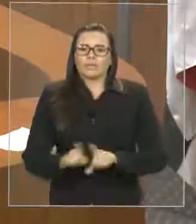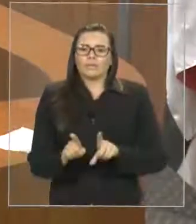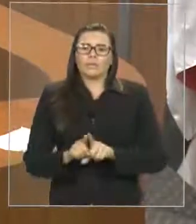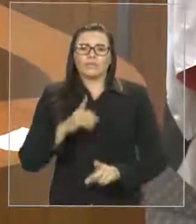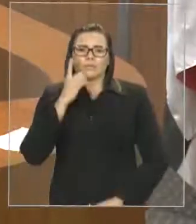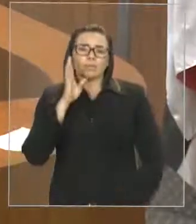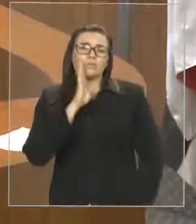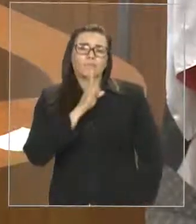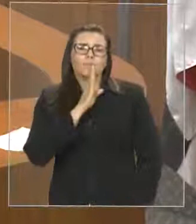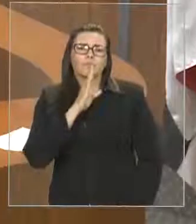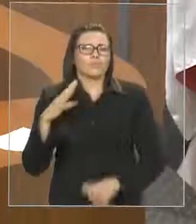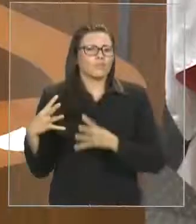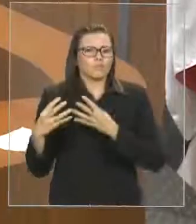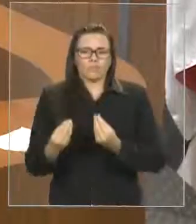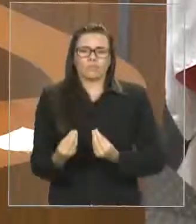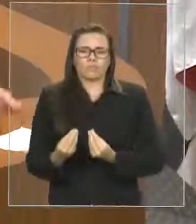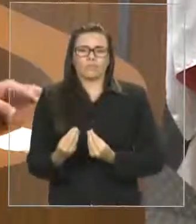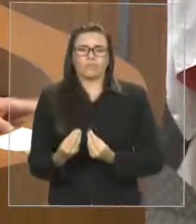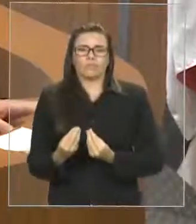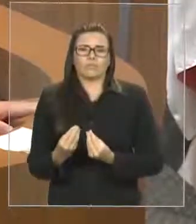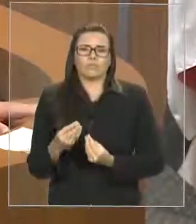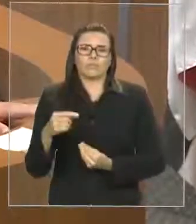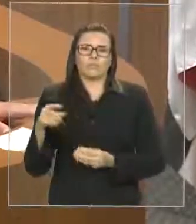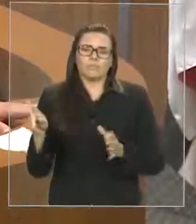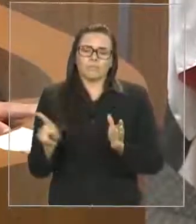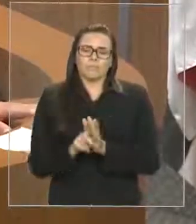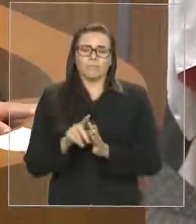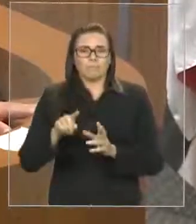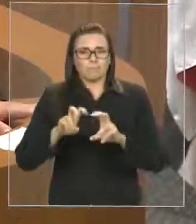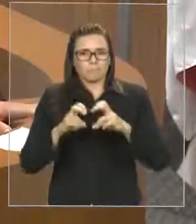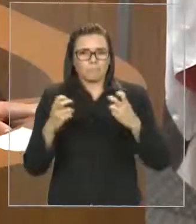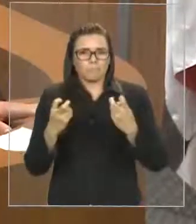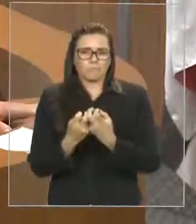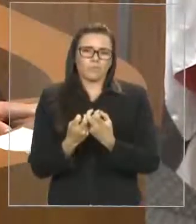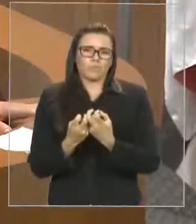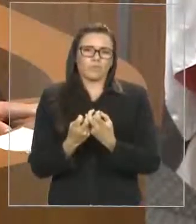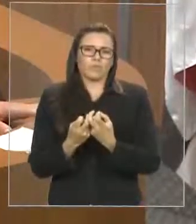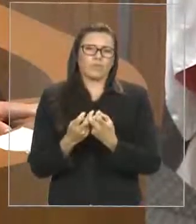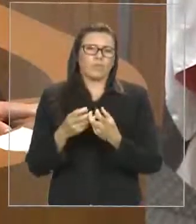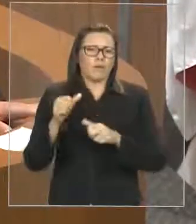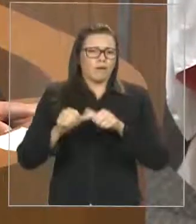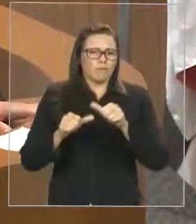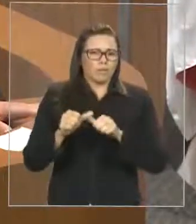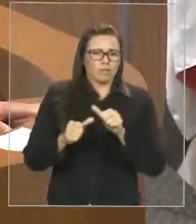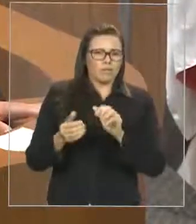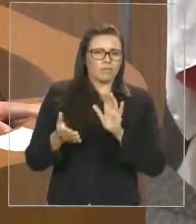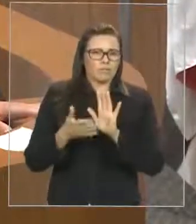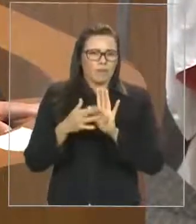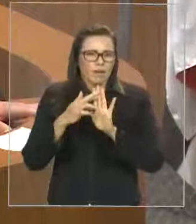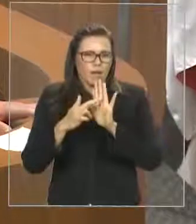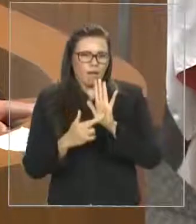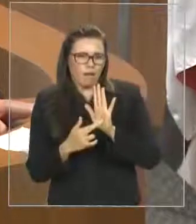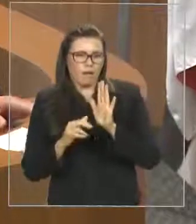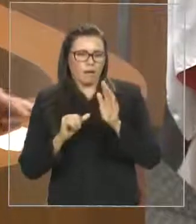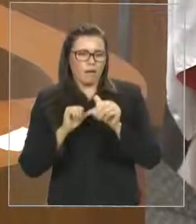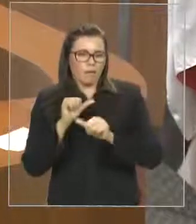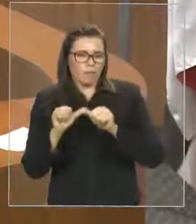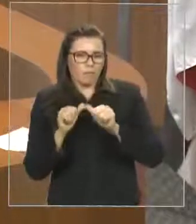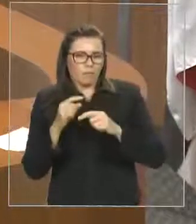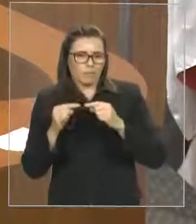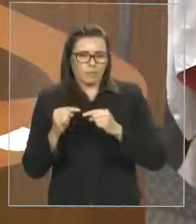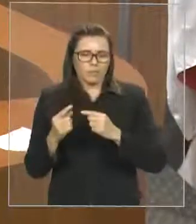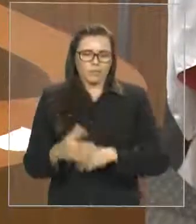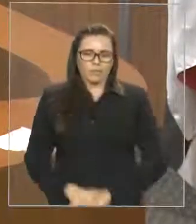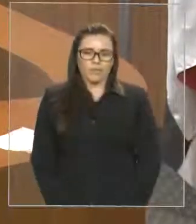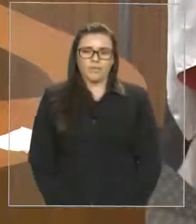da Reforma Política. Senhor presidente, é um tema, pelo que foi verificado da audiência pública, deputado César Pires, Vossa Excelência,